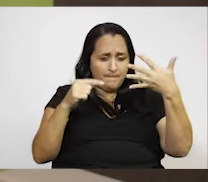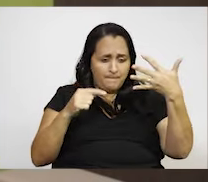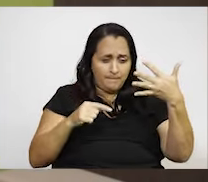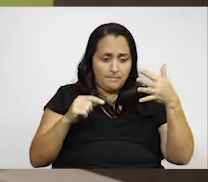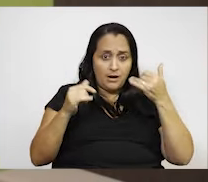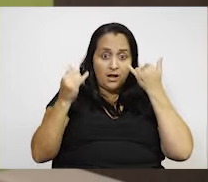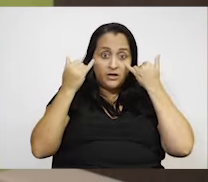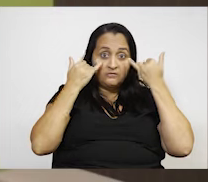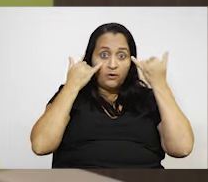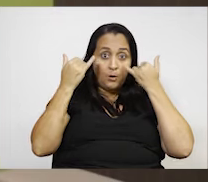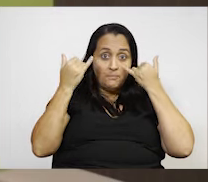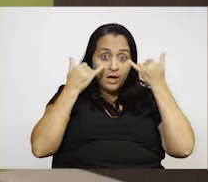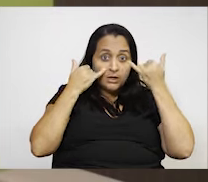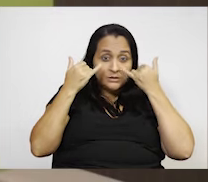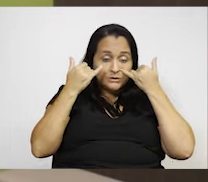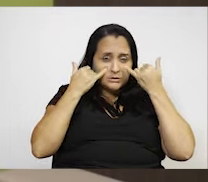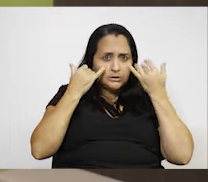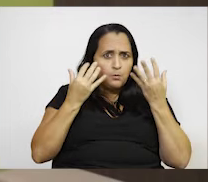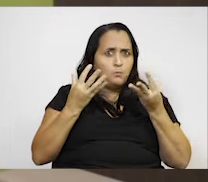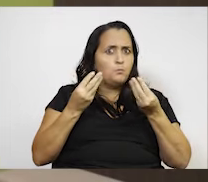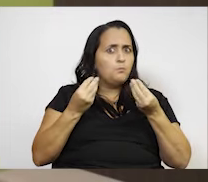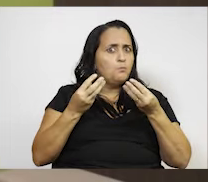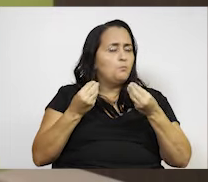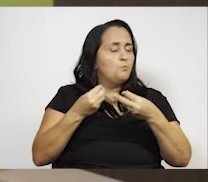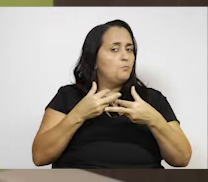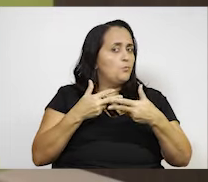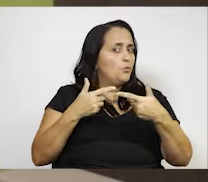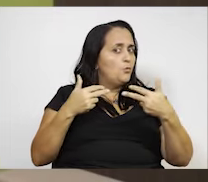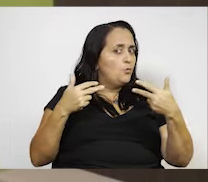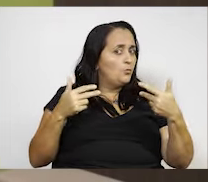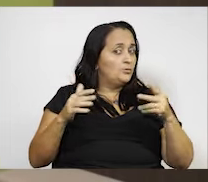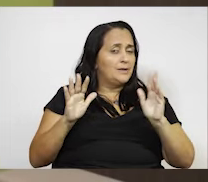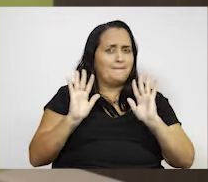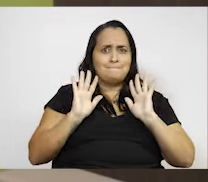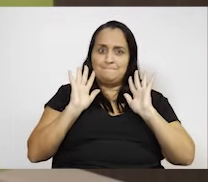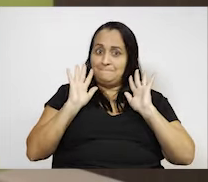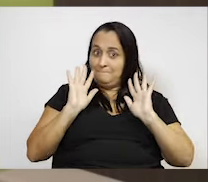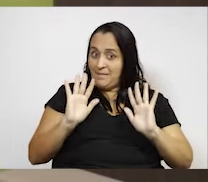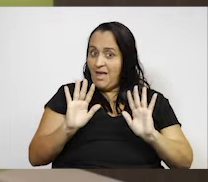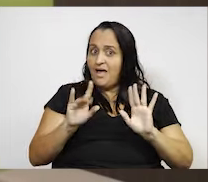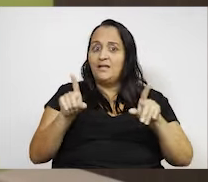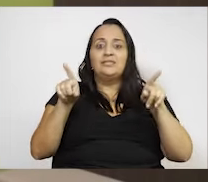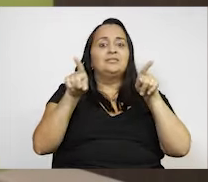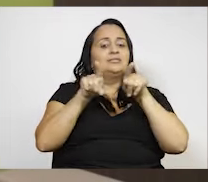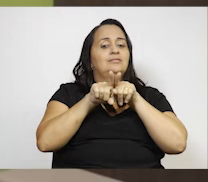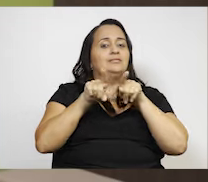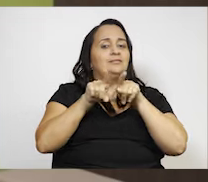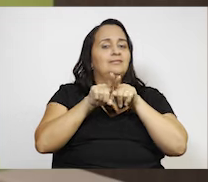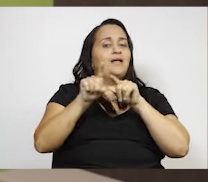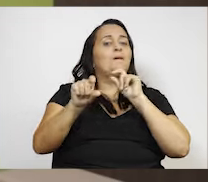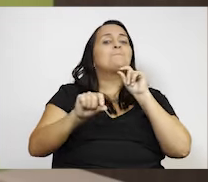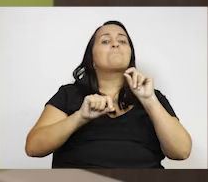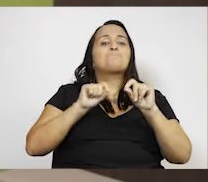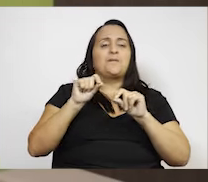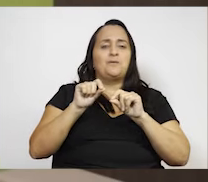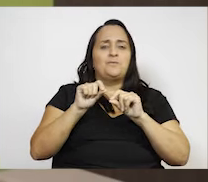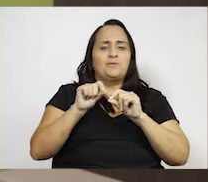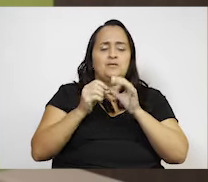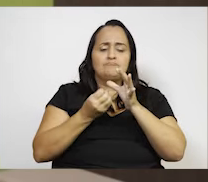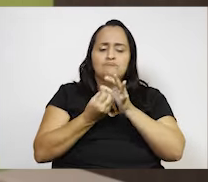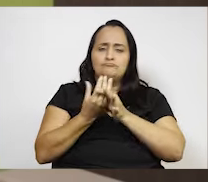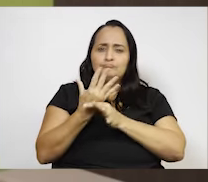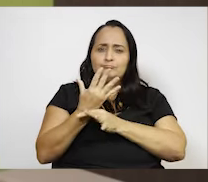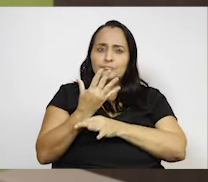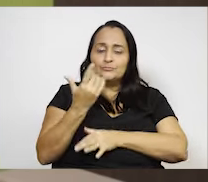os textos, eles estão lá para trazer informações para a gente, mas também para formar as nossas opiniões. Lembre que